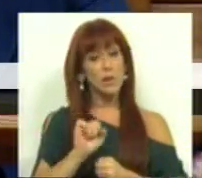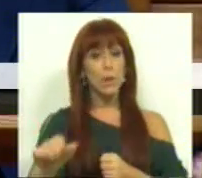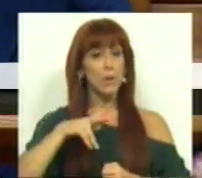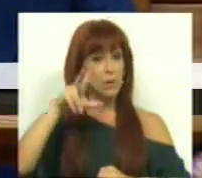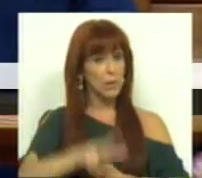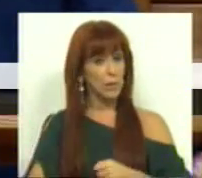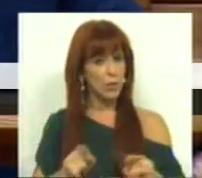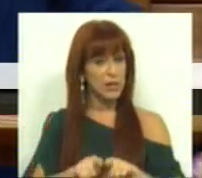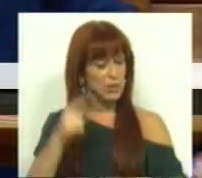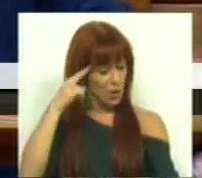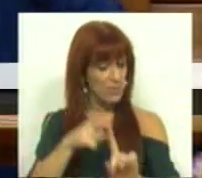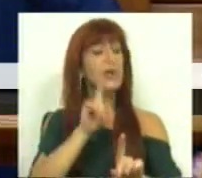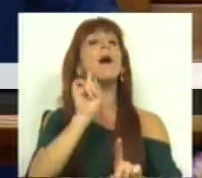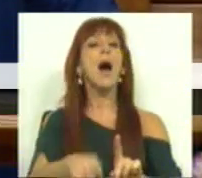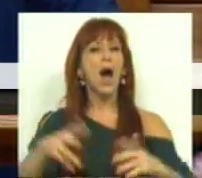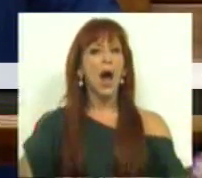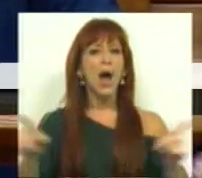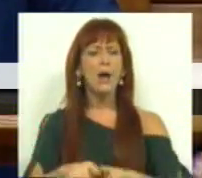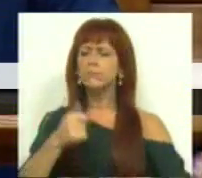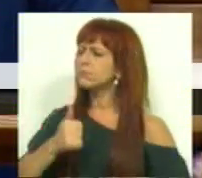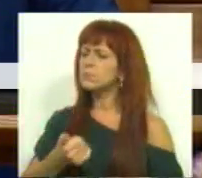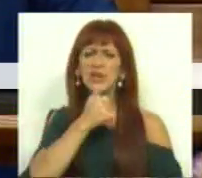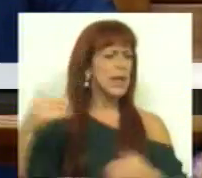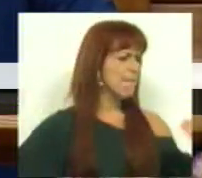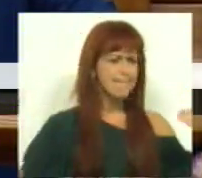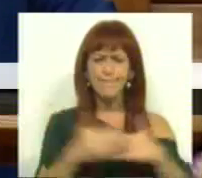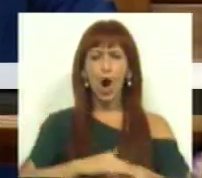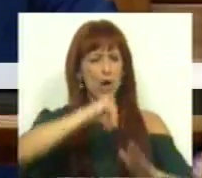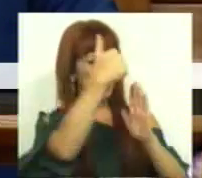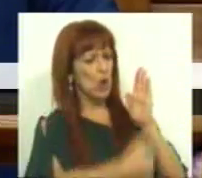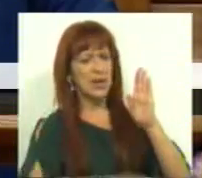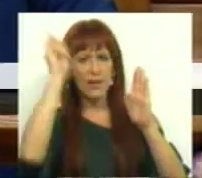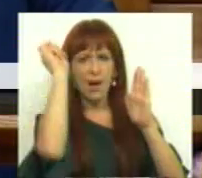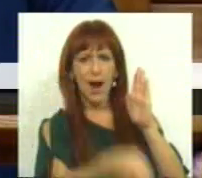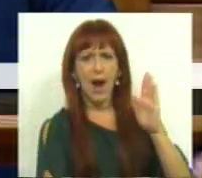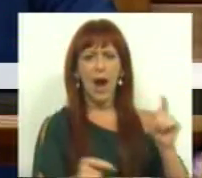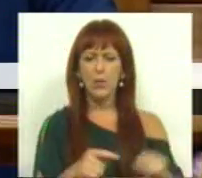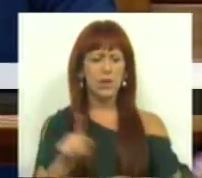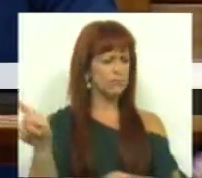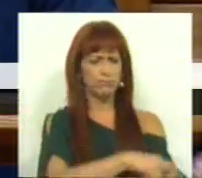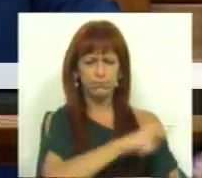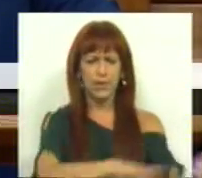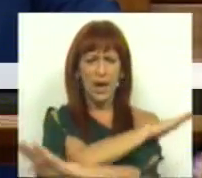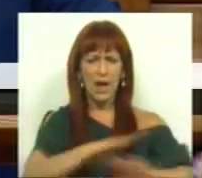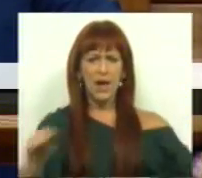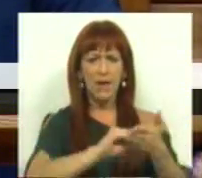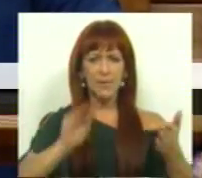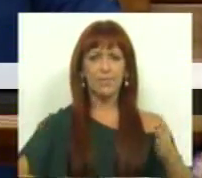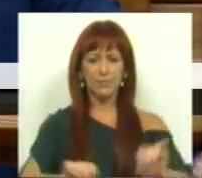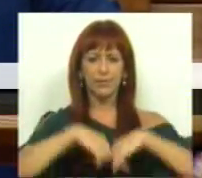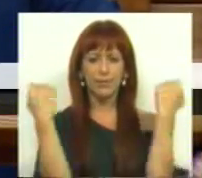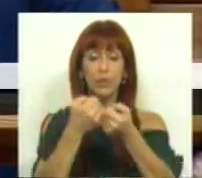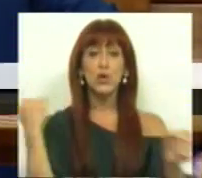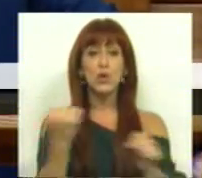país. O seu objetivo é decretar a morte da Constituição e aniquilar o contrato social e